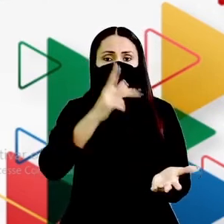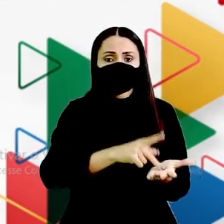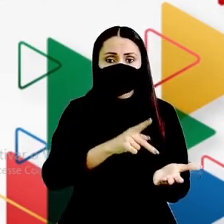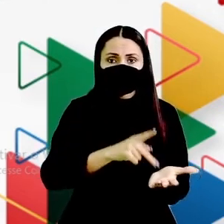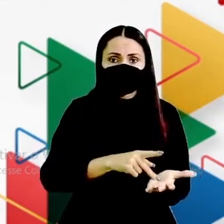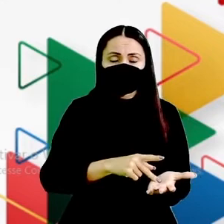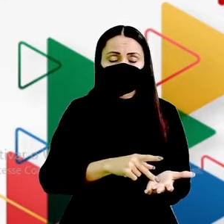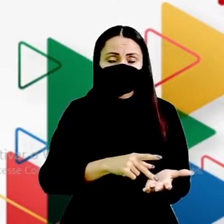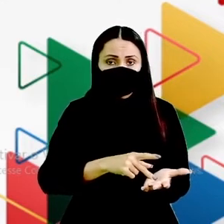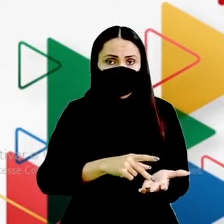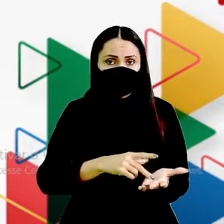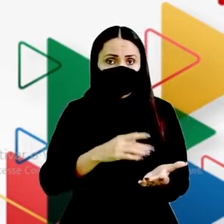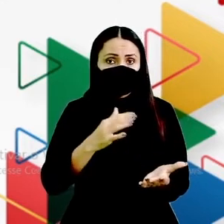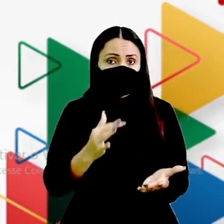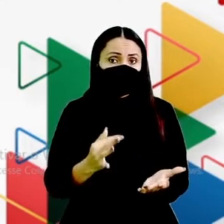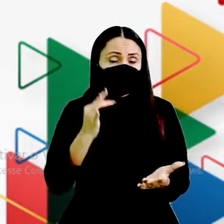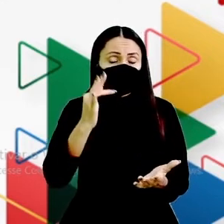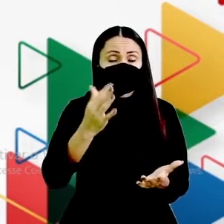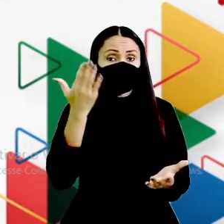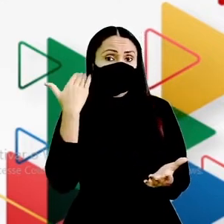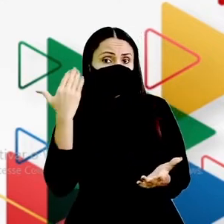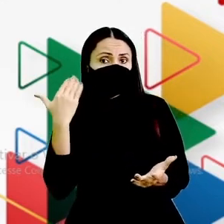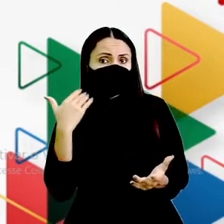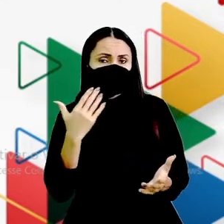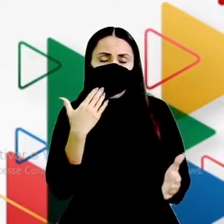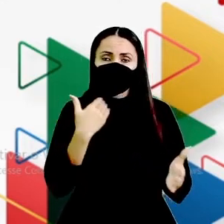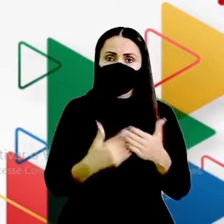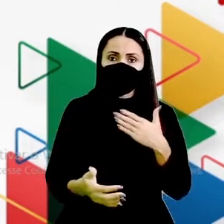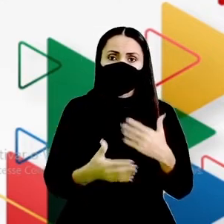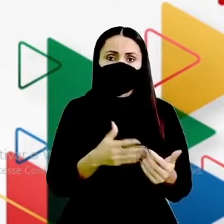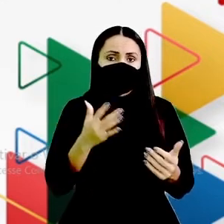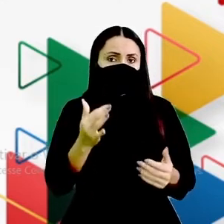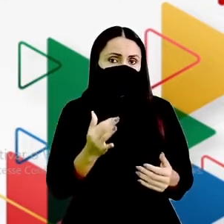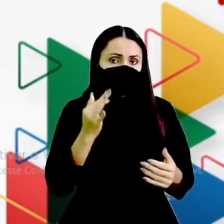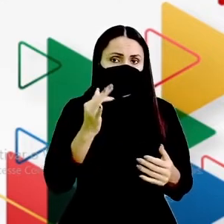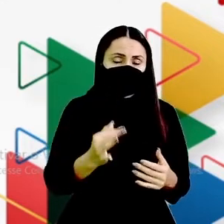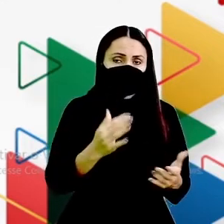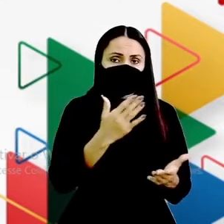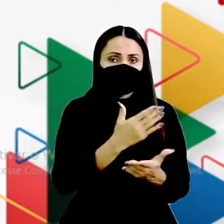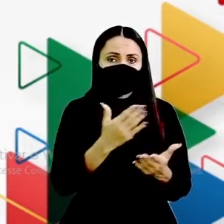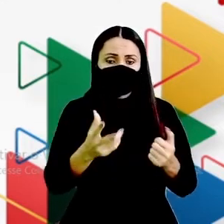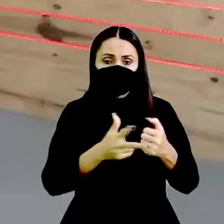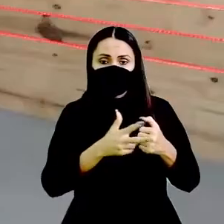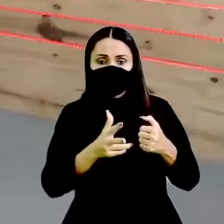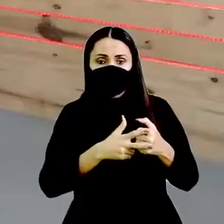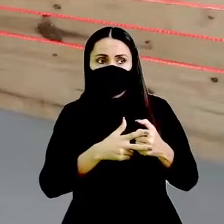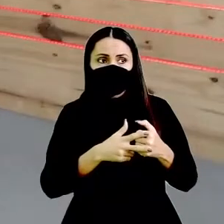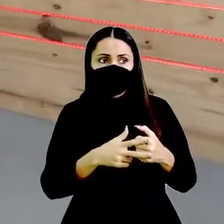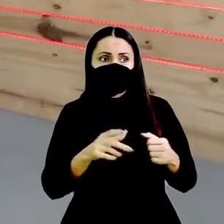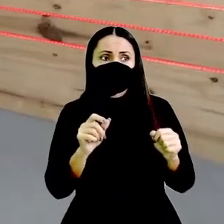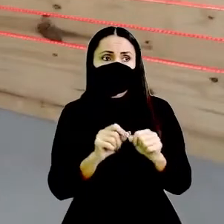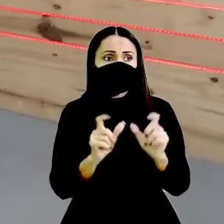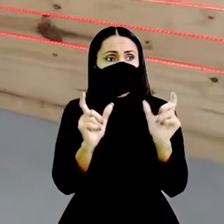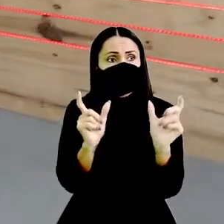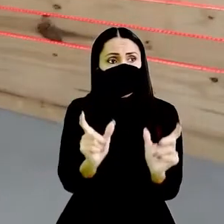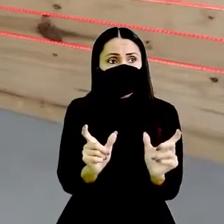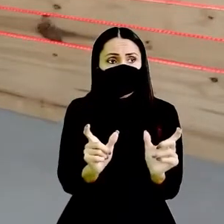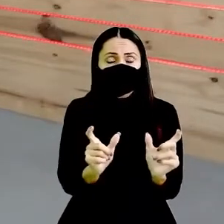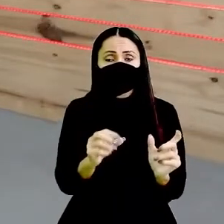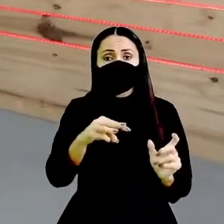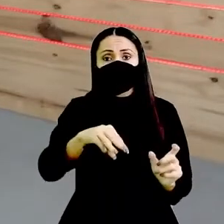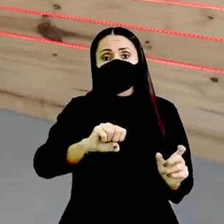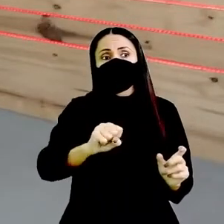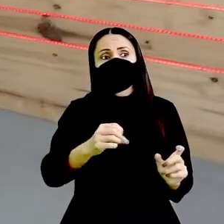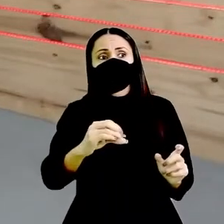pretérito, pretérito. qualquer futuro desse aí você pode fazer a mesóclise, desde que não haja uma palavra